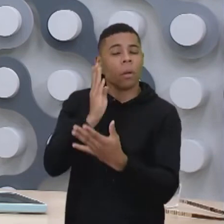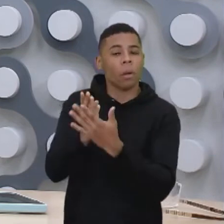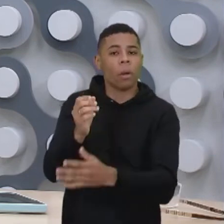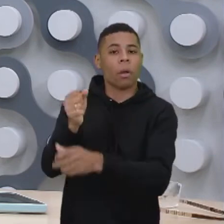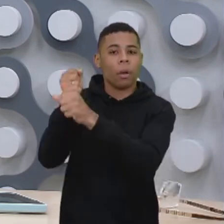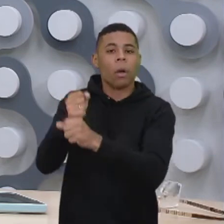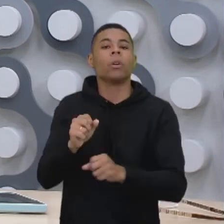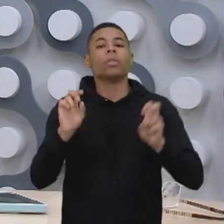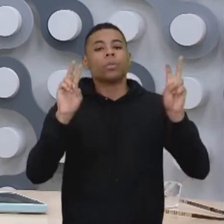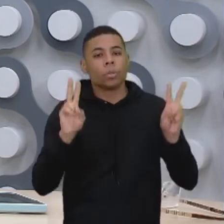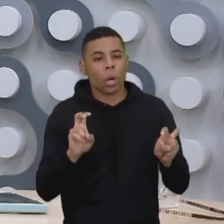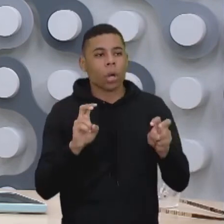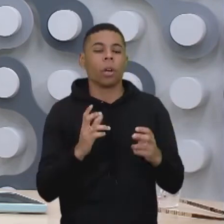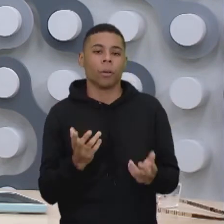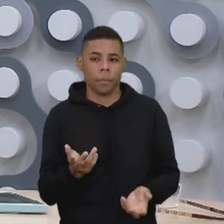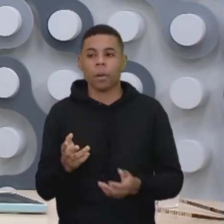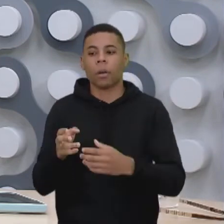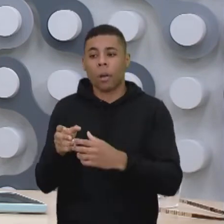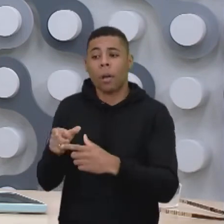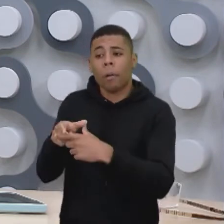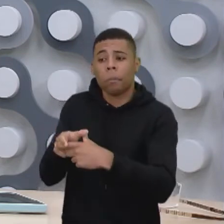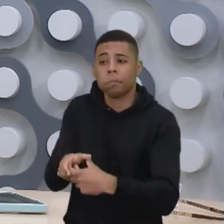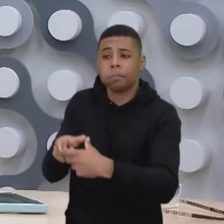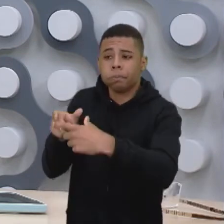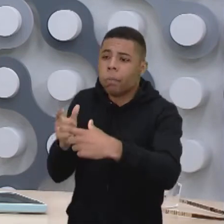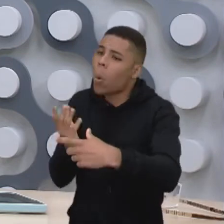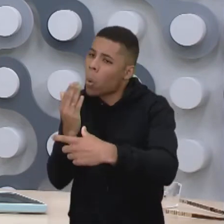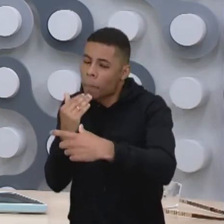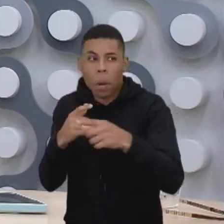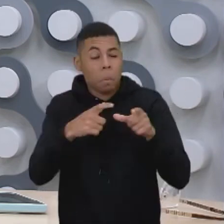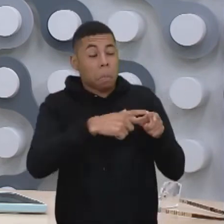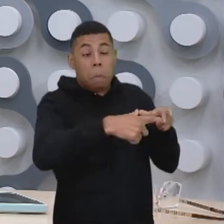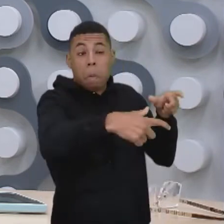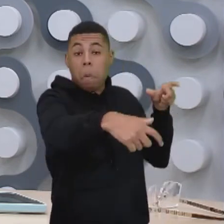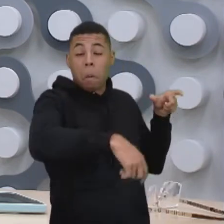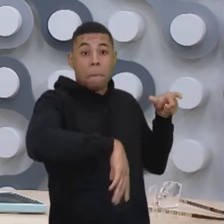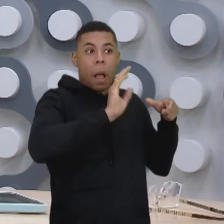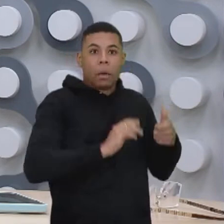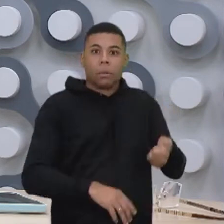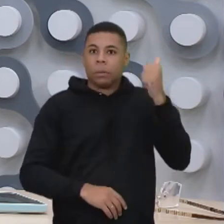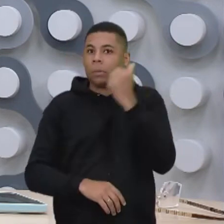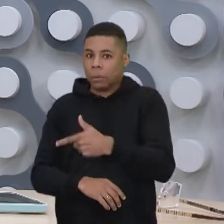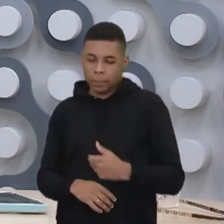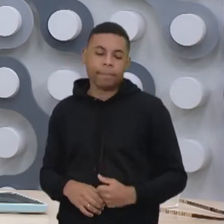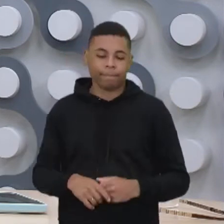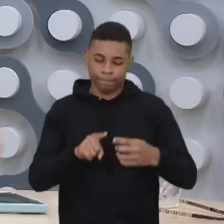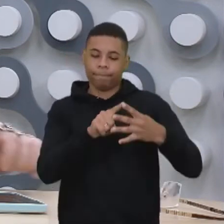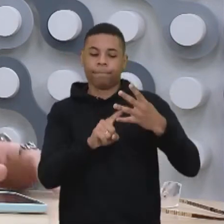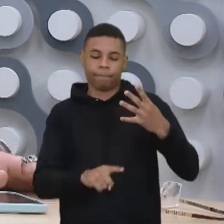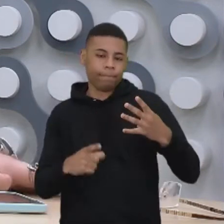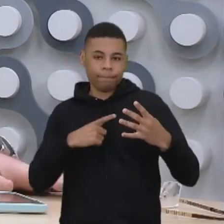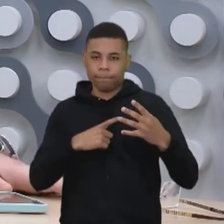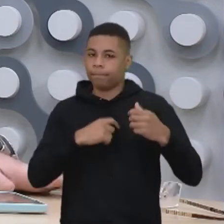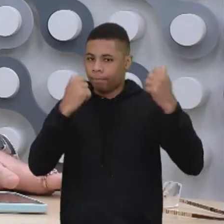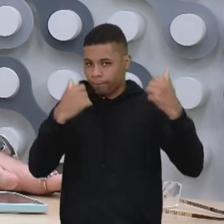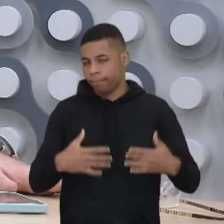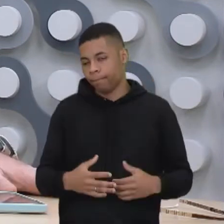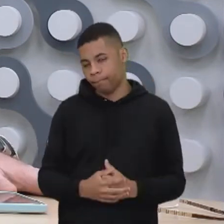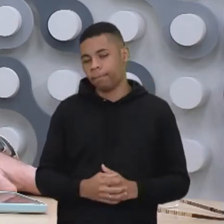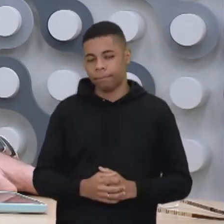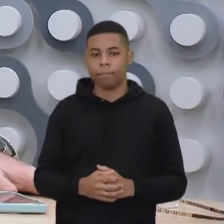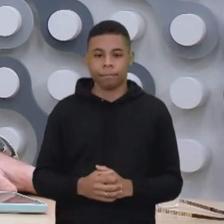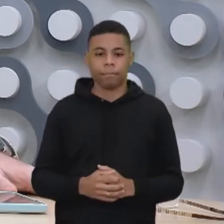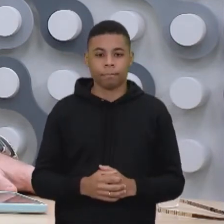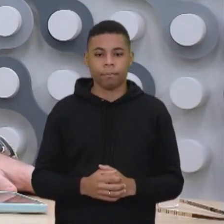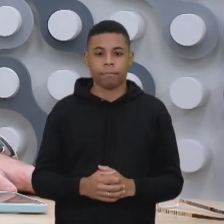indicando essa relação, né, crescimento populacional e produção de alimentos. Né? Então essas 4 teorias, elas se baseiam,